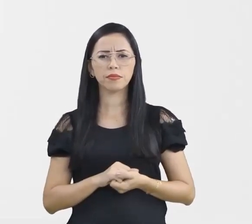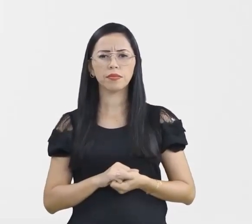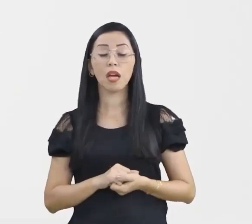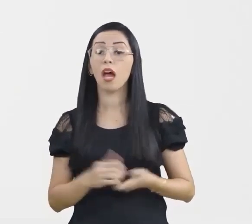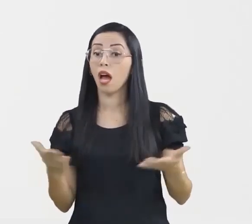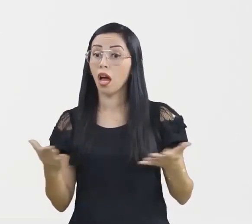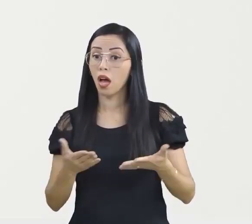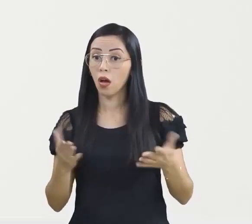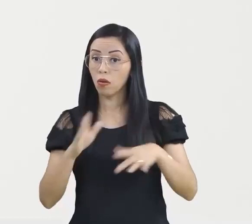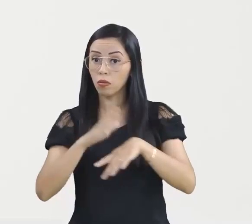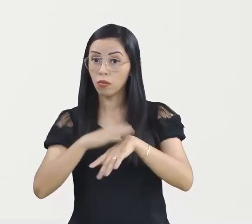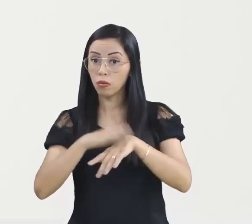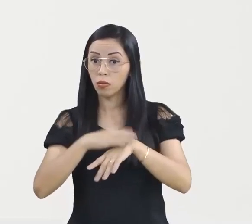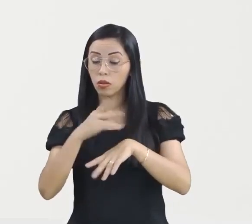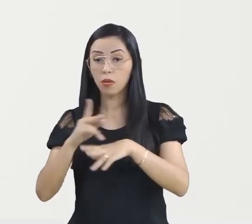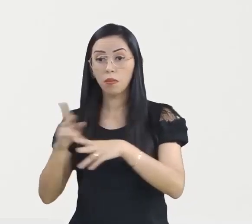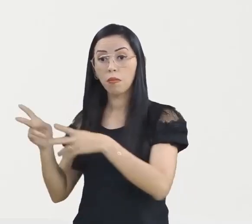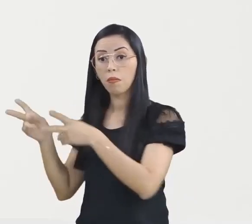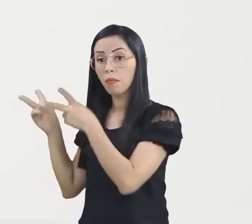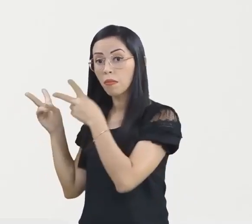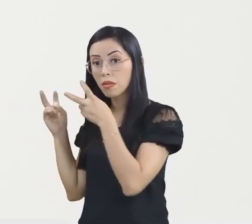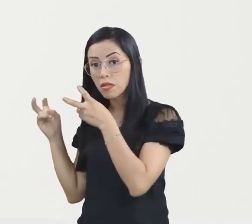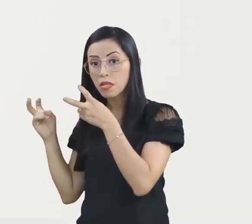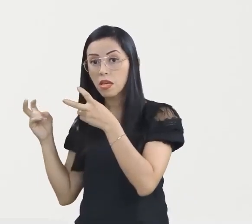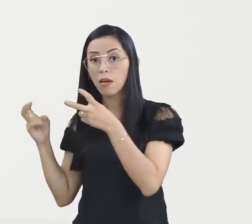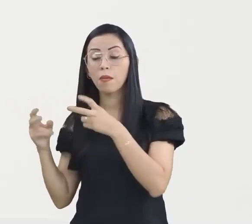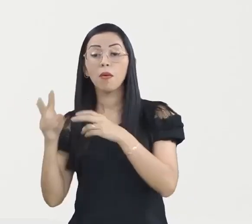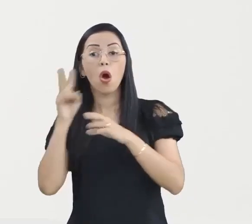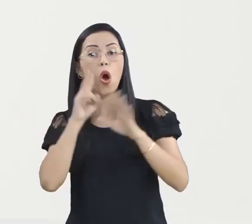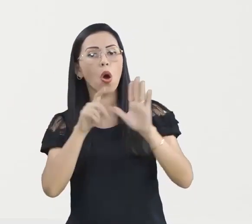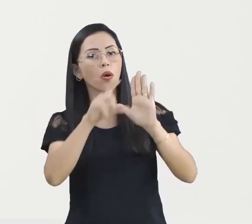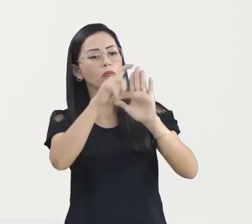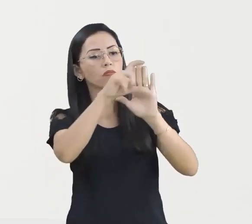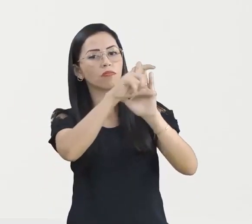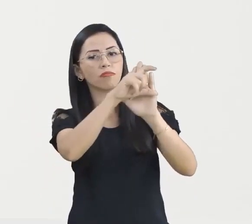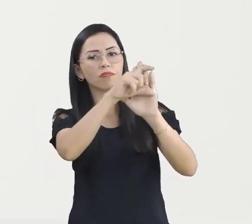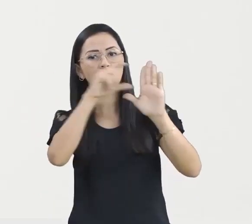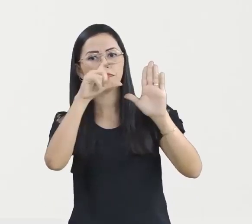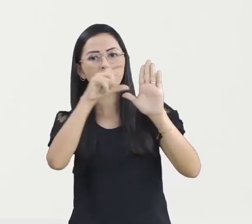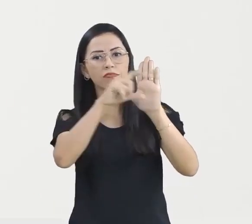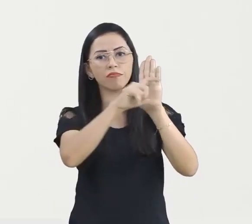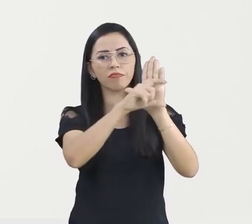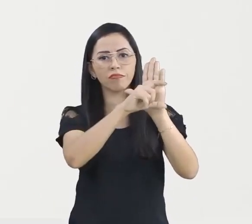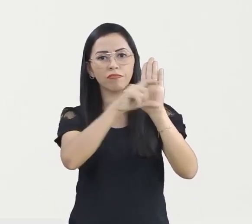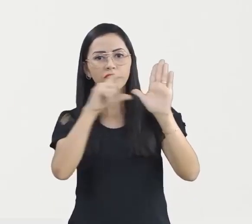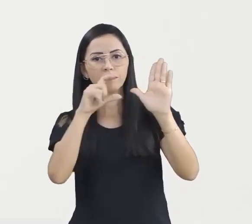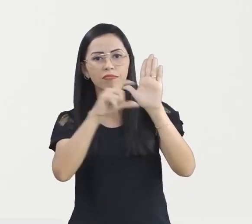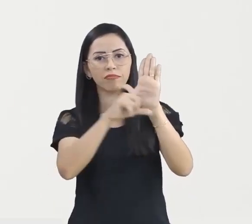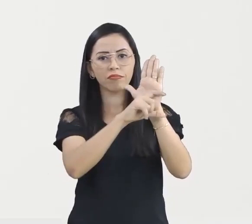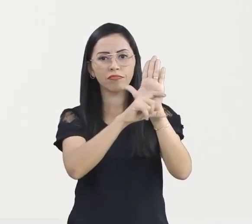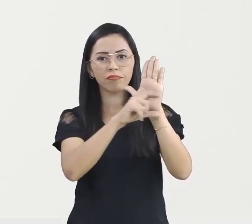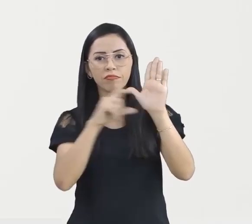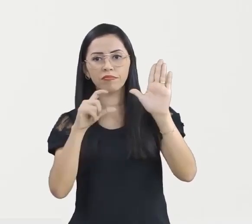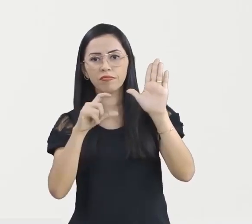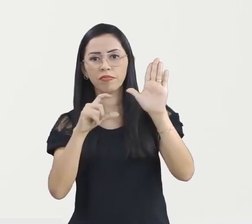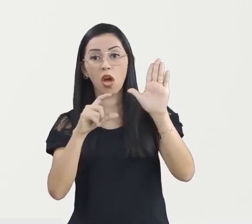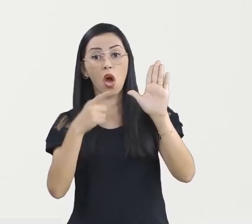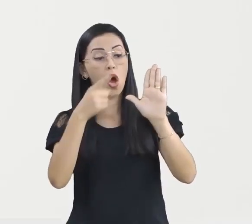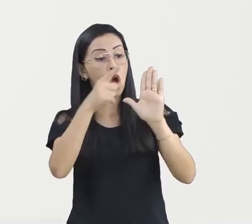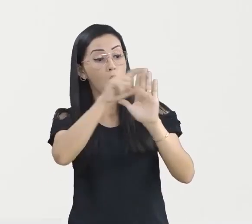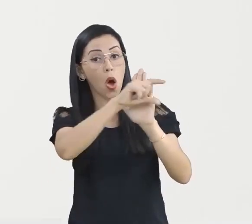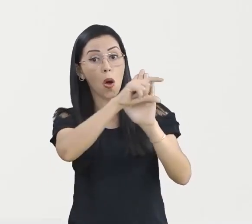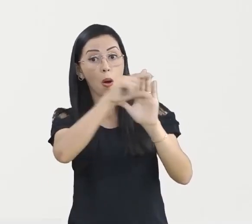Percebam aqui, eu dividi os parágrafos aqui para vocês, ok? Eu tenho aqui,